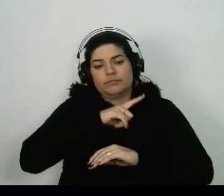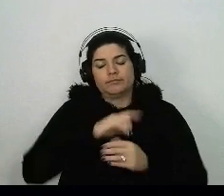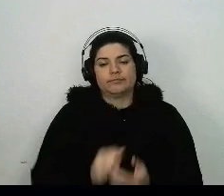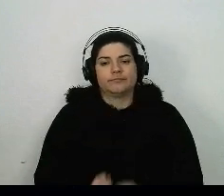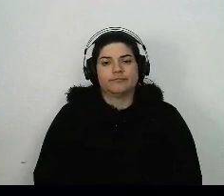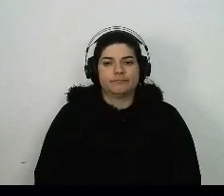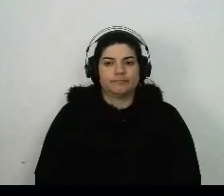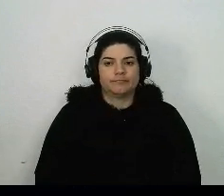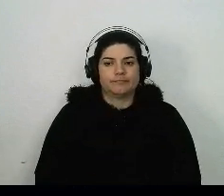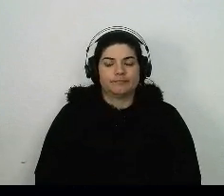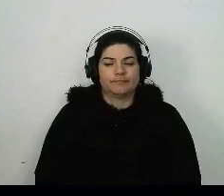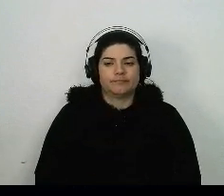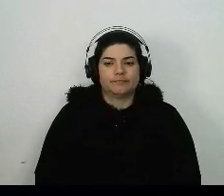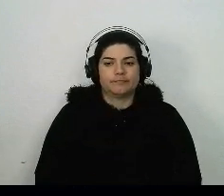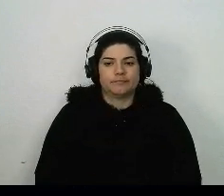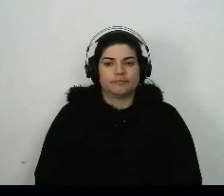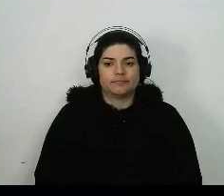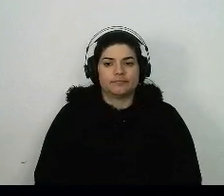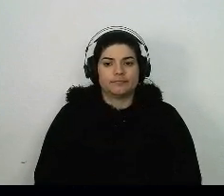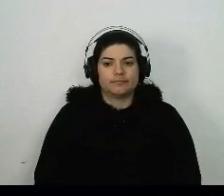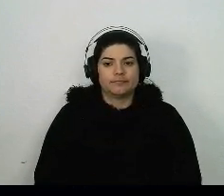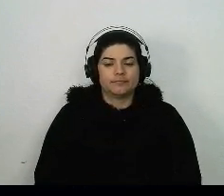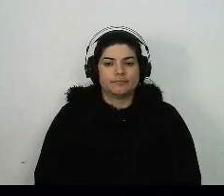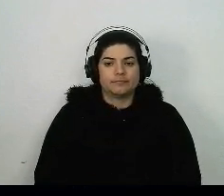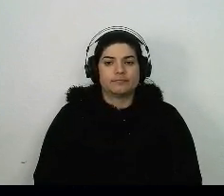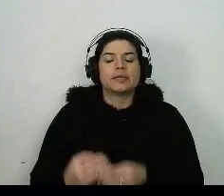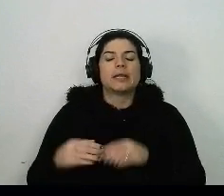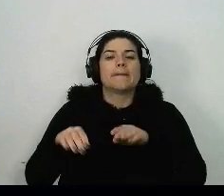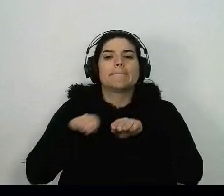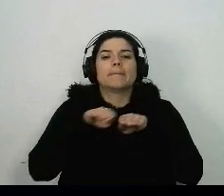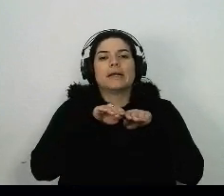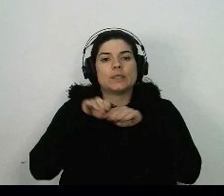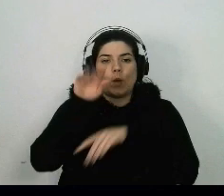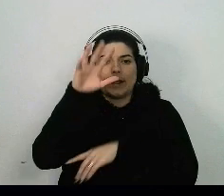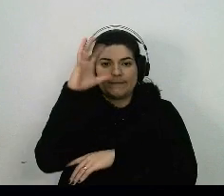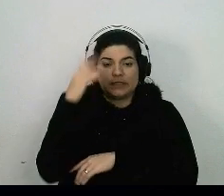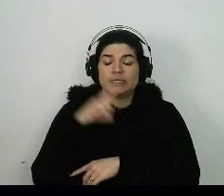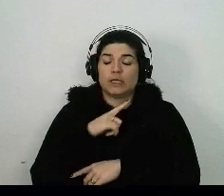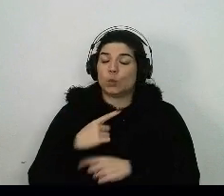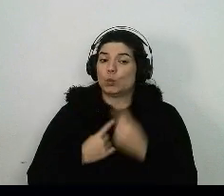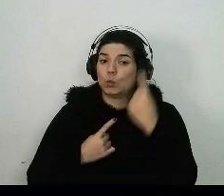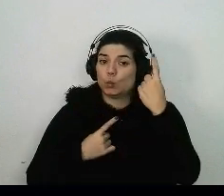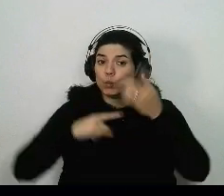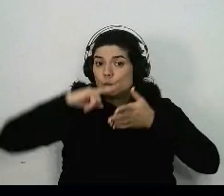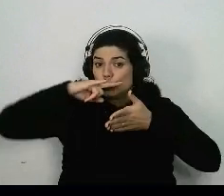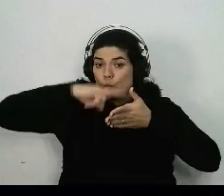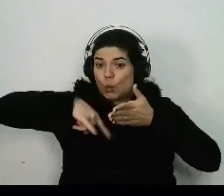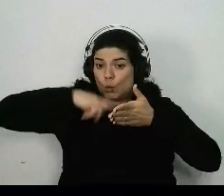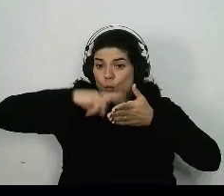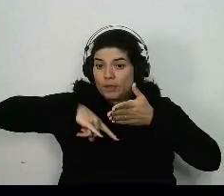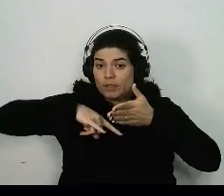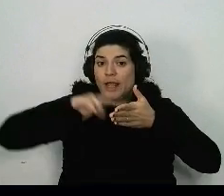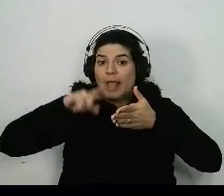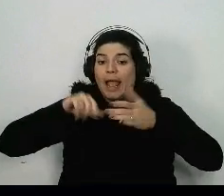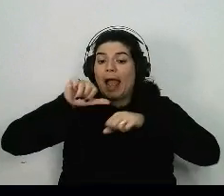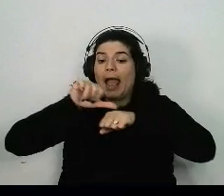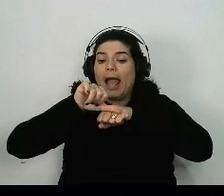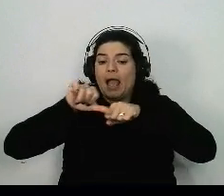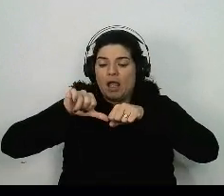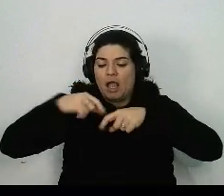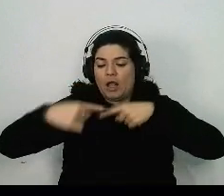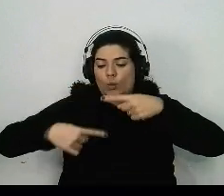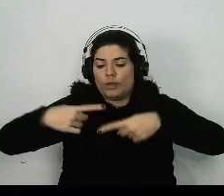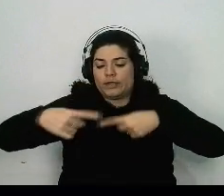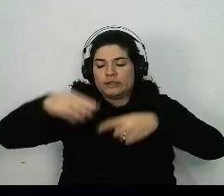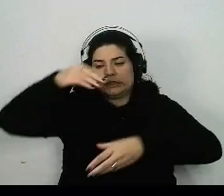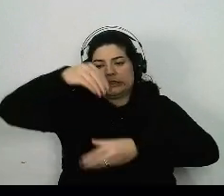Desculpa. No padrão de árvore, eu tenho um único documento e as atualizações estão dentro ali dos elementos do